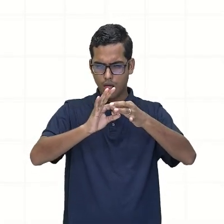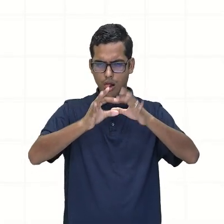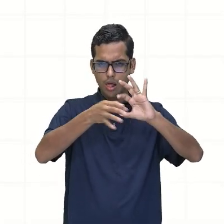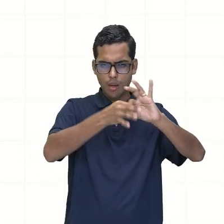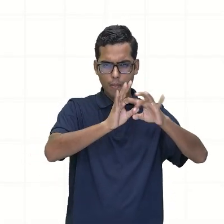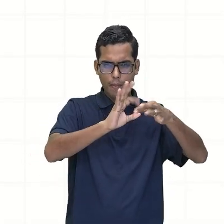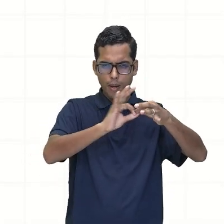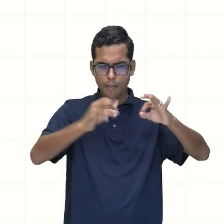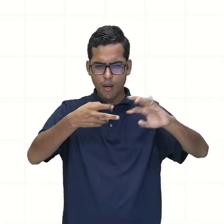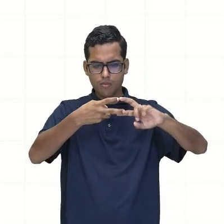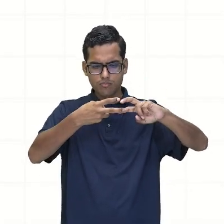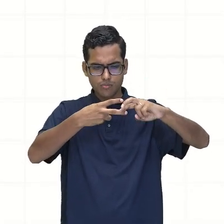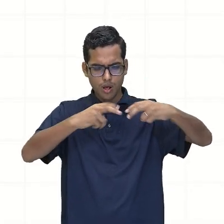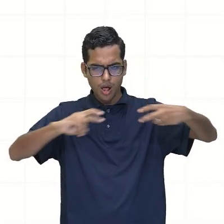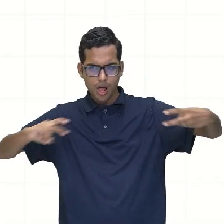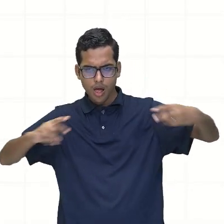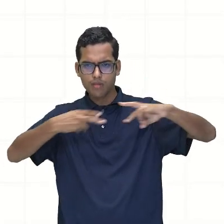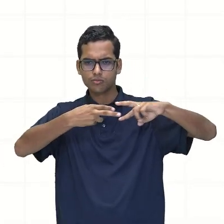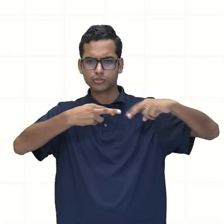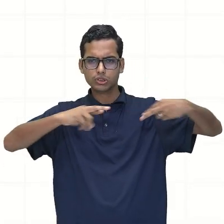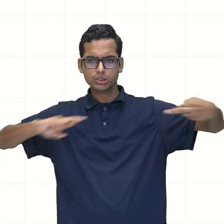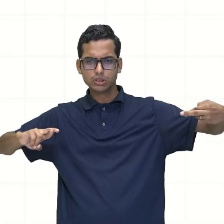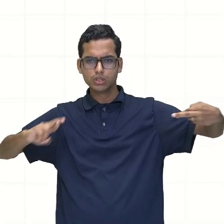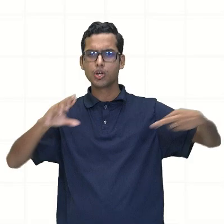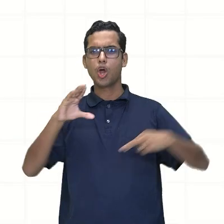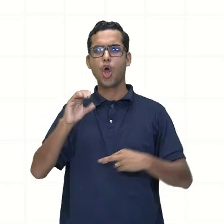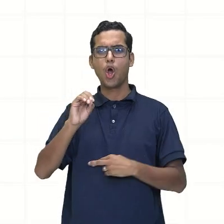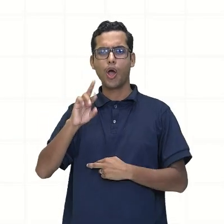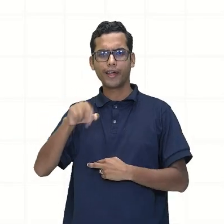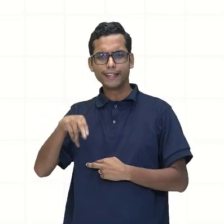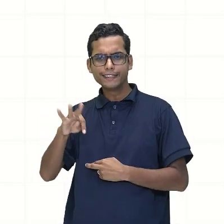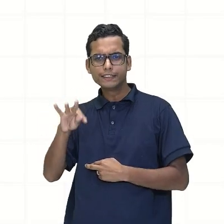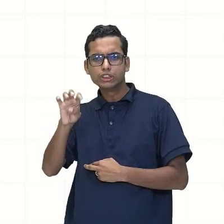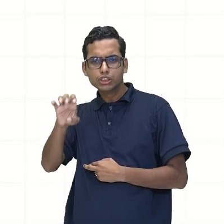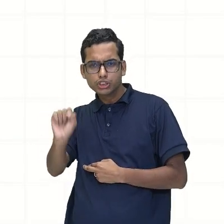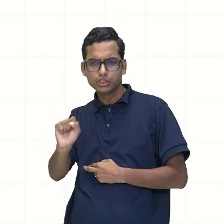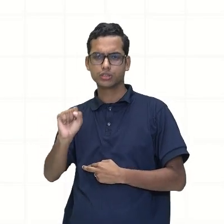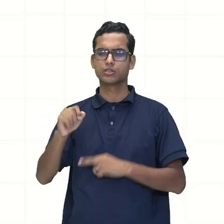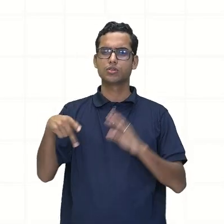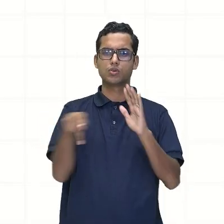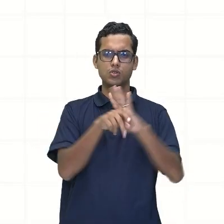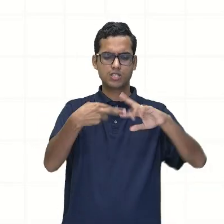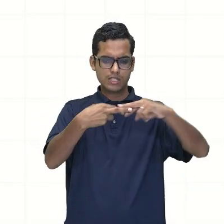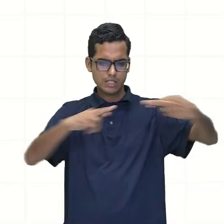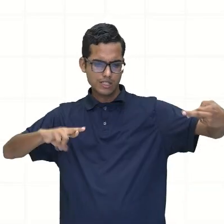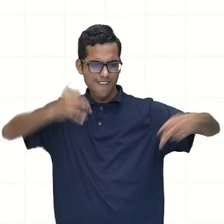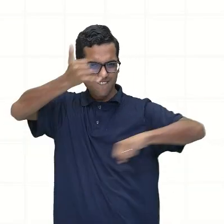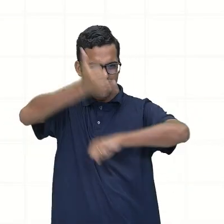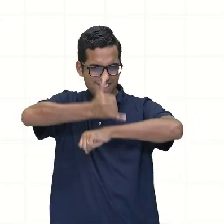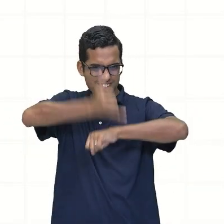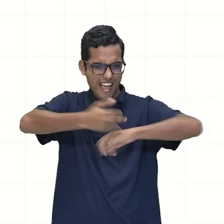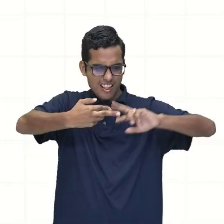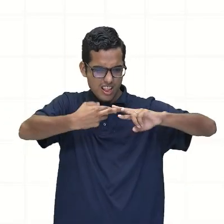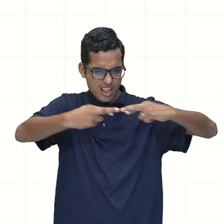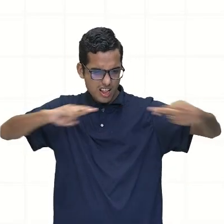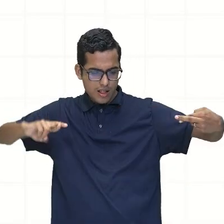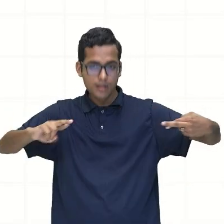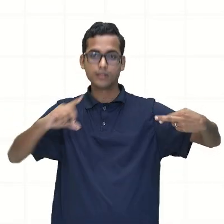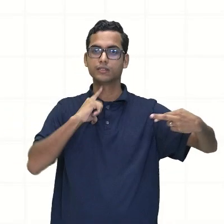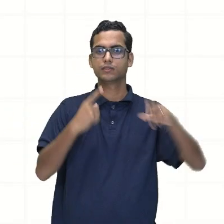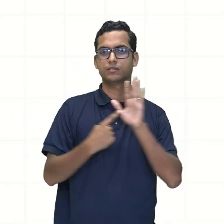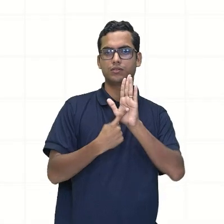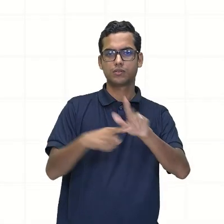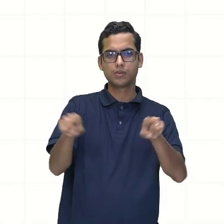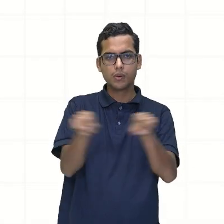imagem, tenha medida maior do que 45 e menor do